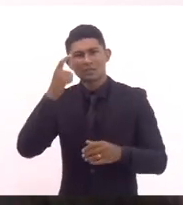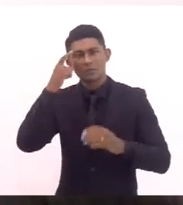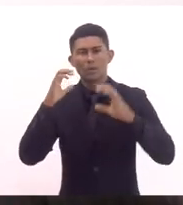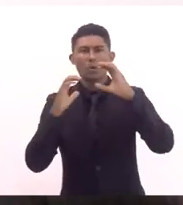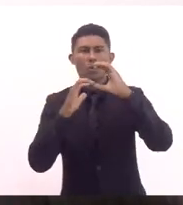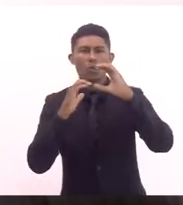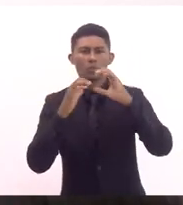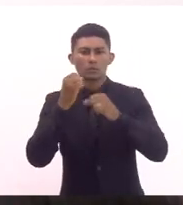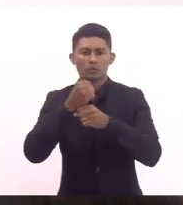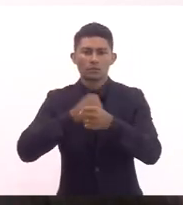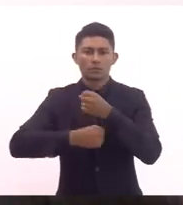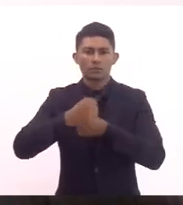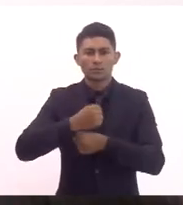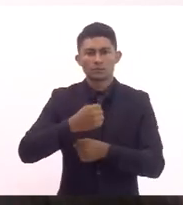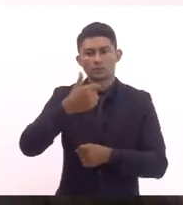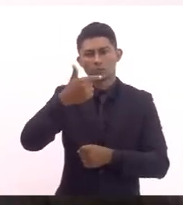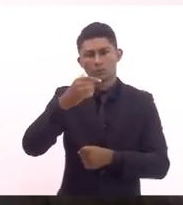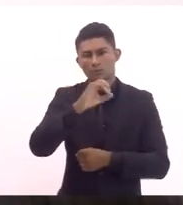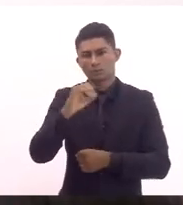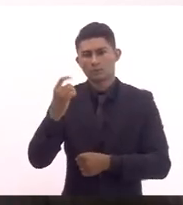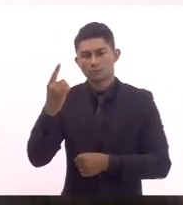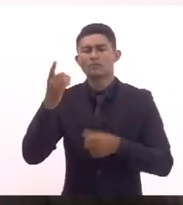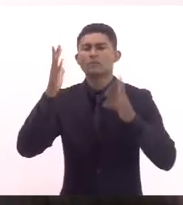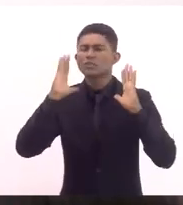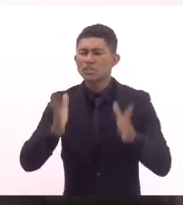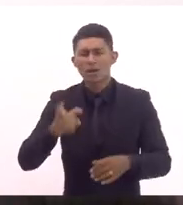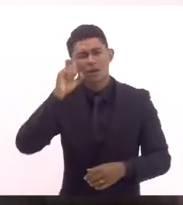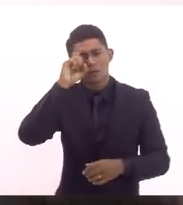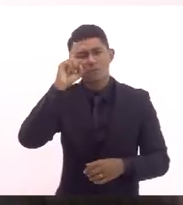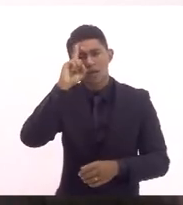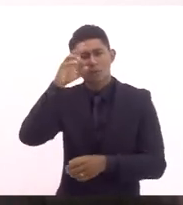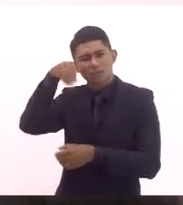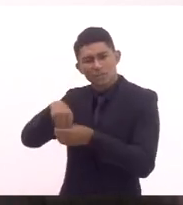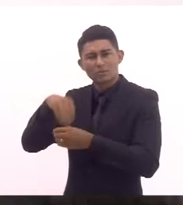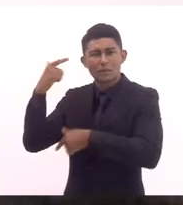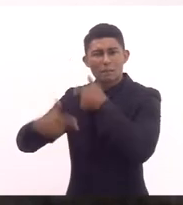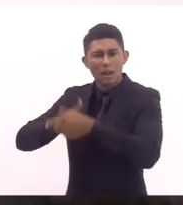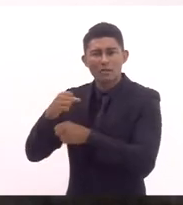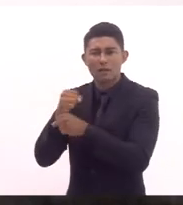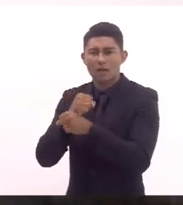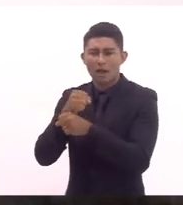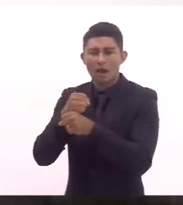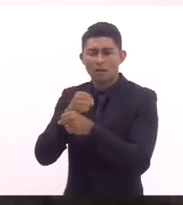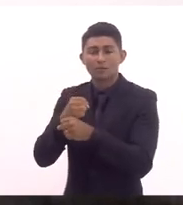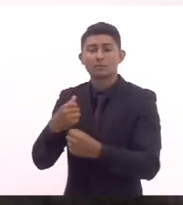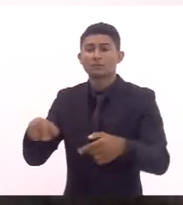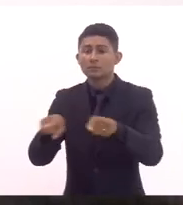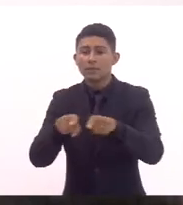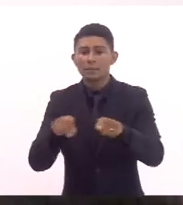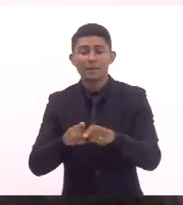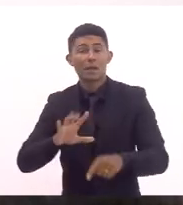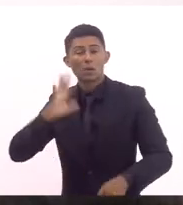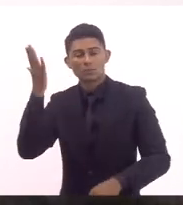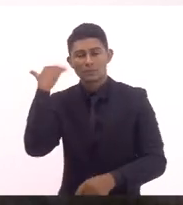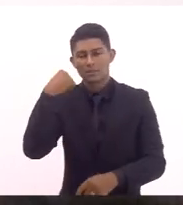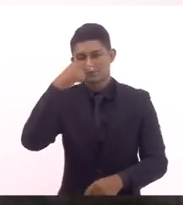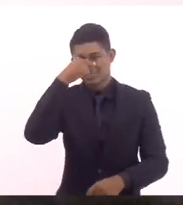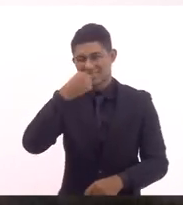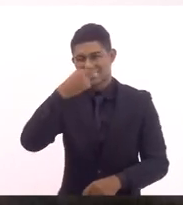último de 2001 trabalha em hospital durante muitos anos e tive no Albert Schweitzer quando foi da pandemia da gripe suína